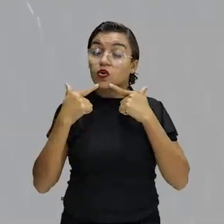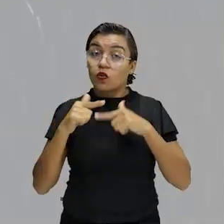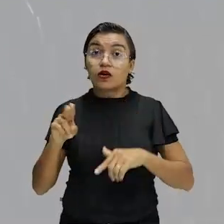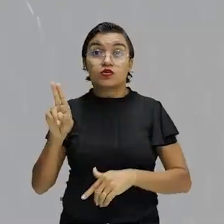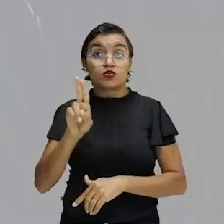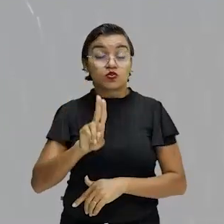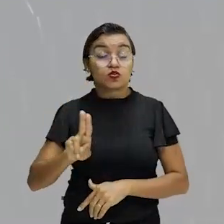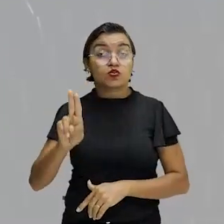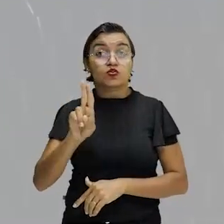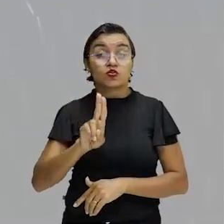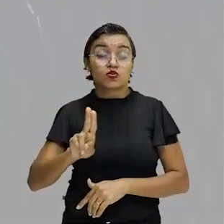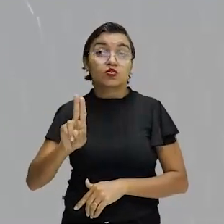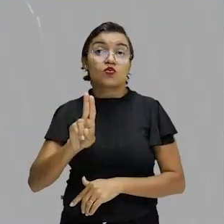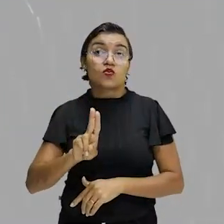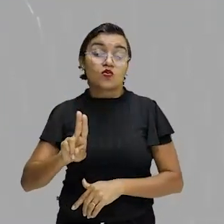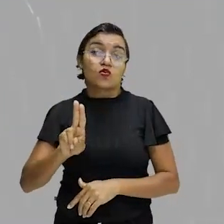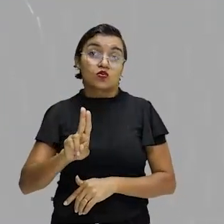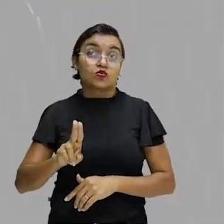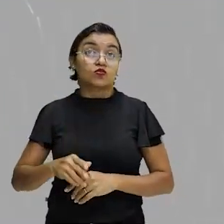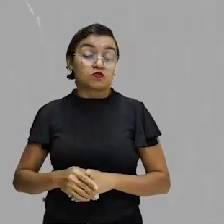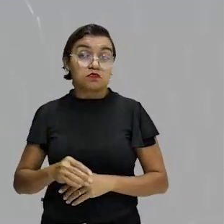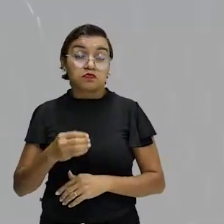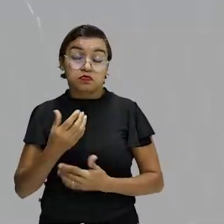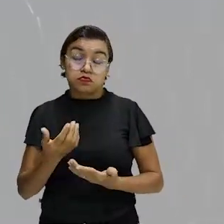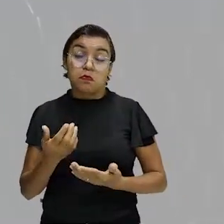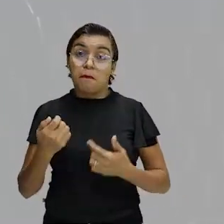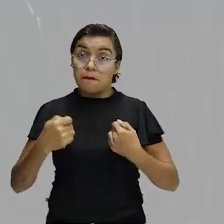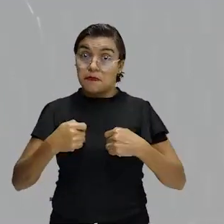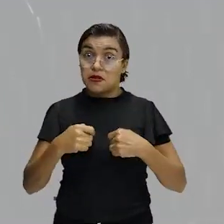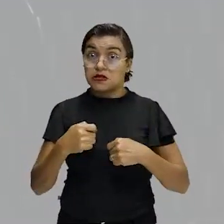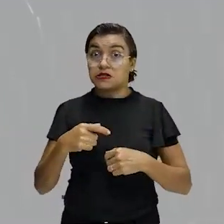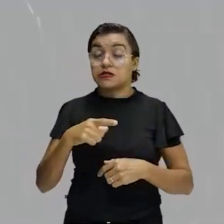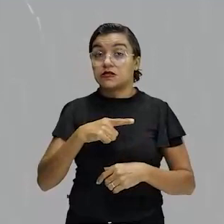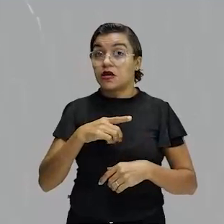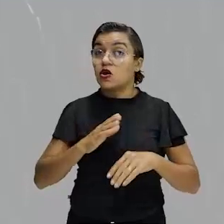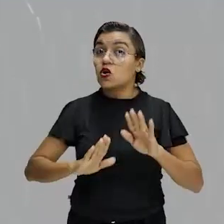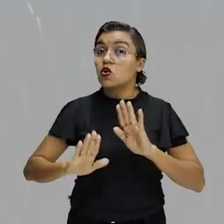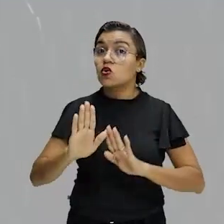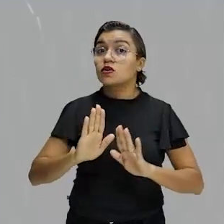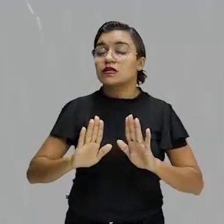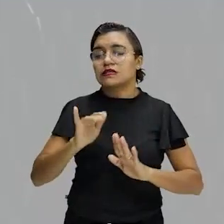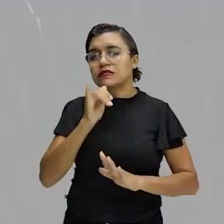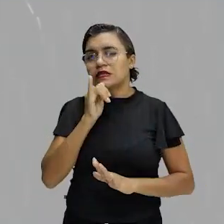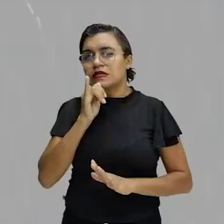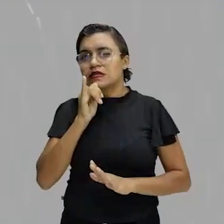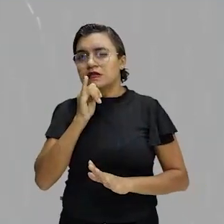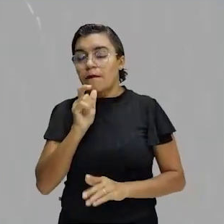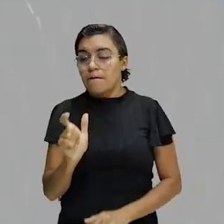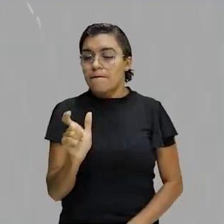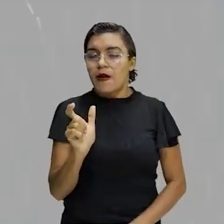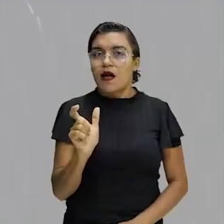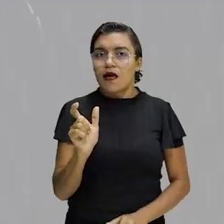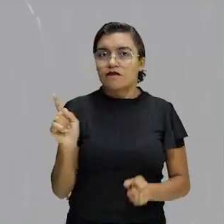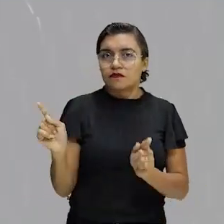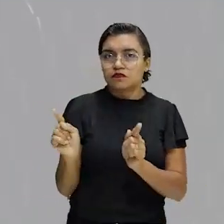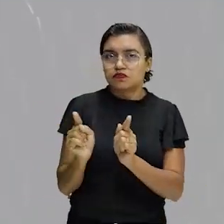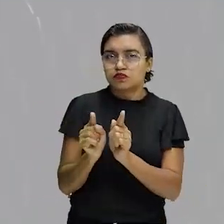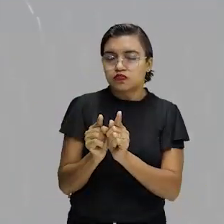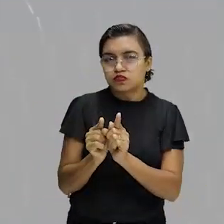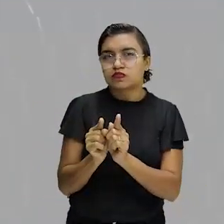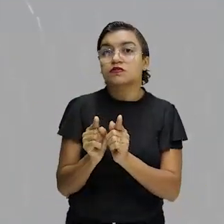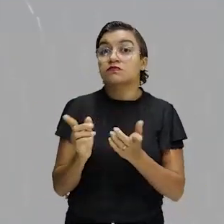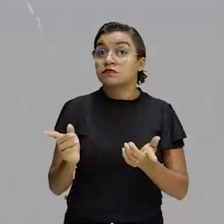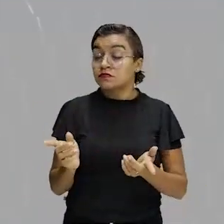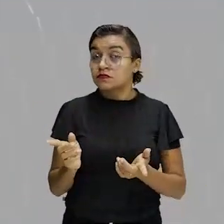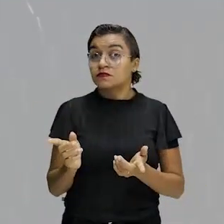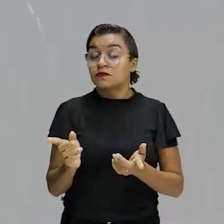mais, não tão próxima do coloquial. Então, nós temos que ter muito cuidado. Não devemos abreviar palavras, muito menos colocar emotions.